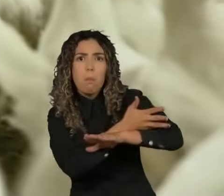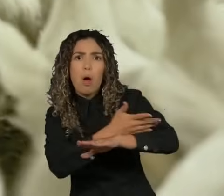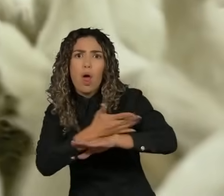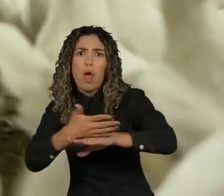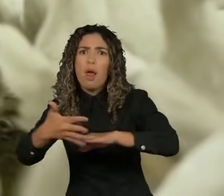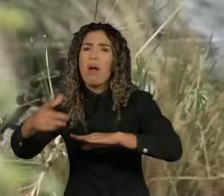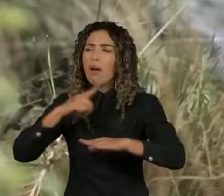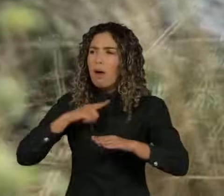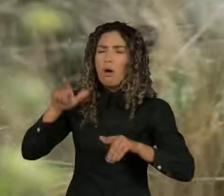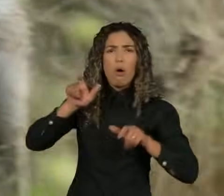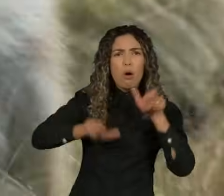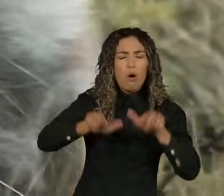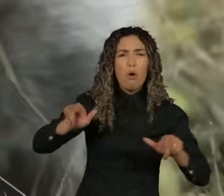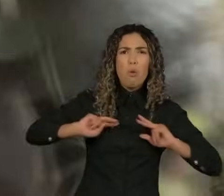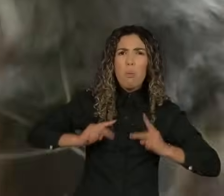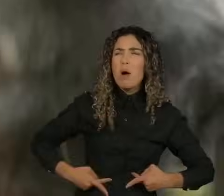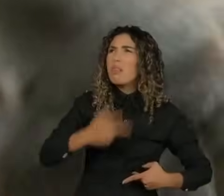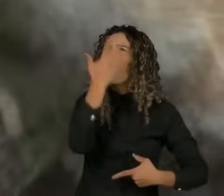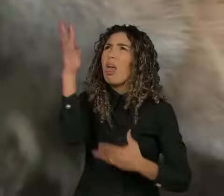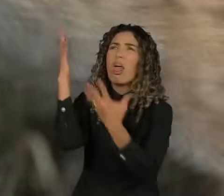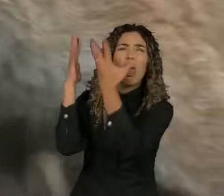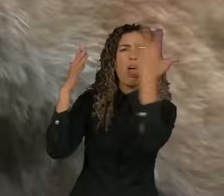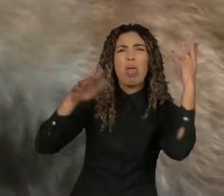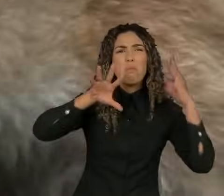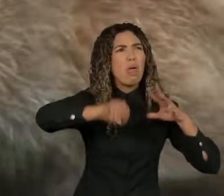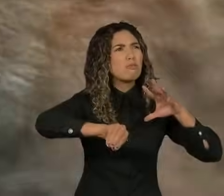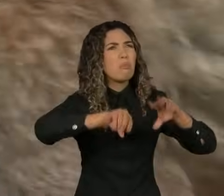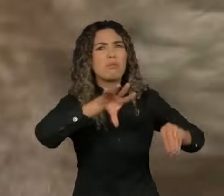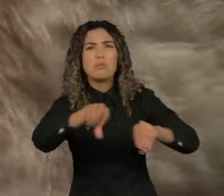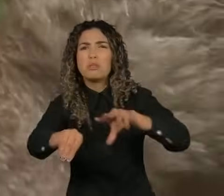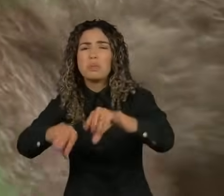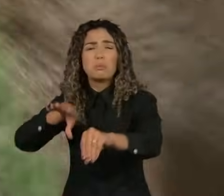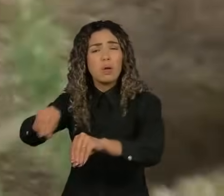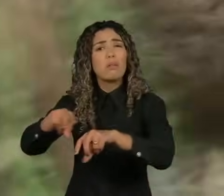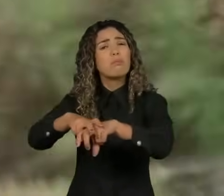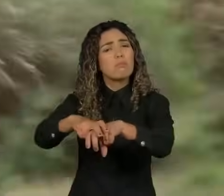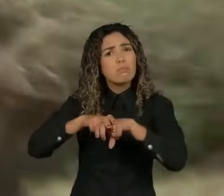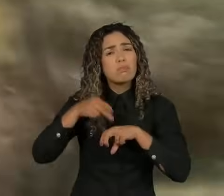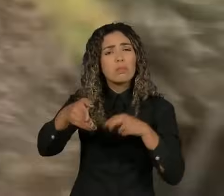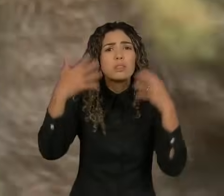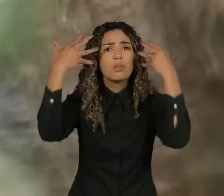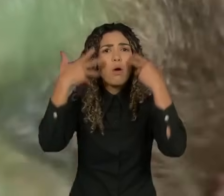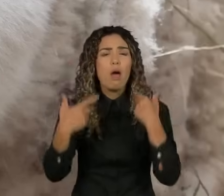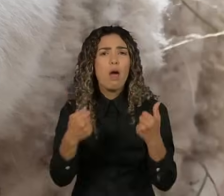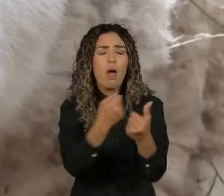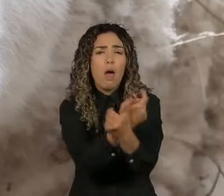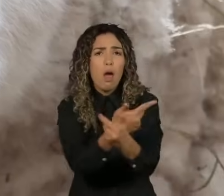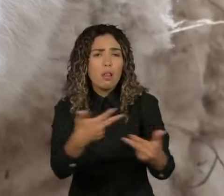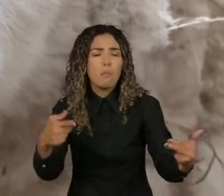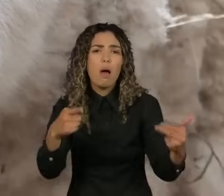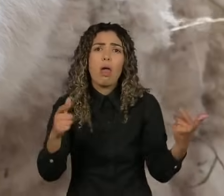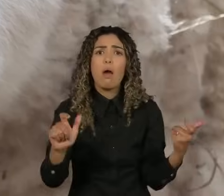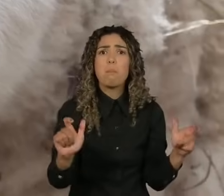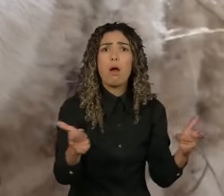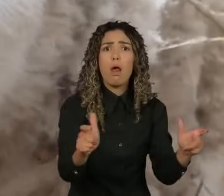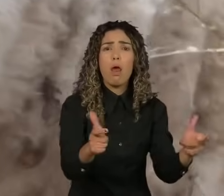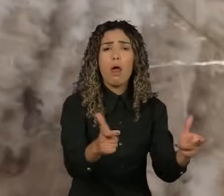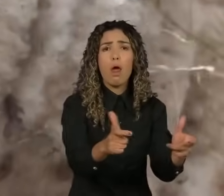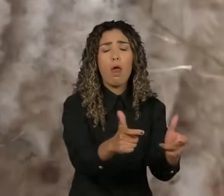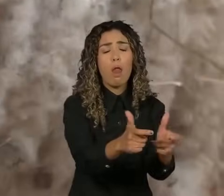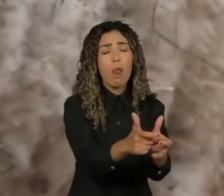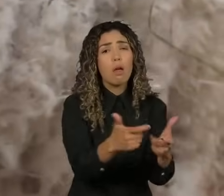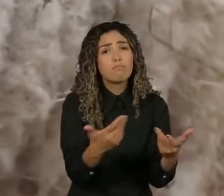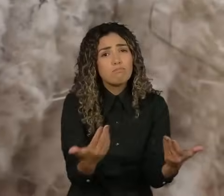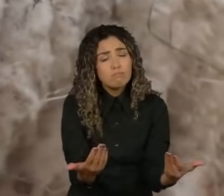meio ambiente, o ser humano foi responsável pelo encolhimento dos bichos silvestres e pelo aumento do tamanho